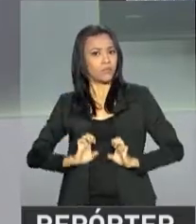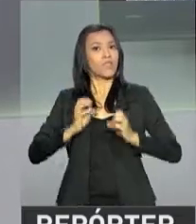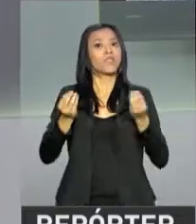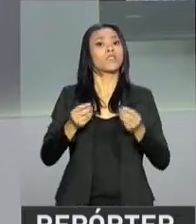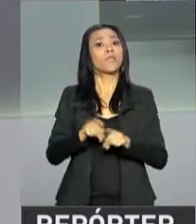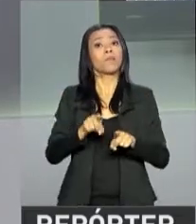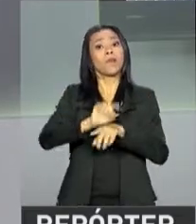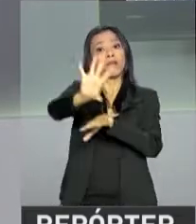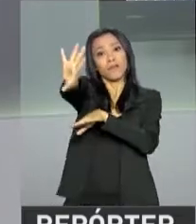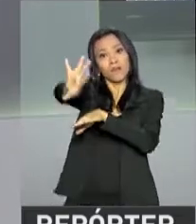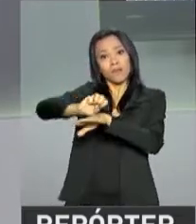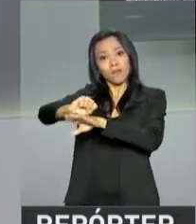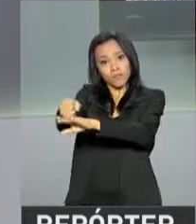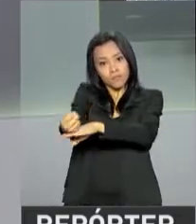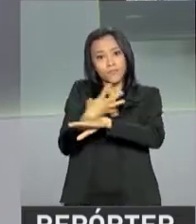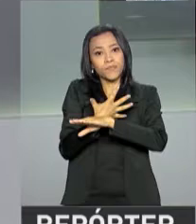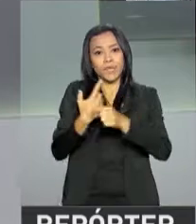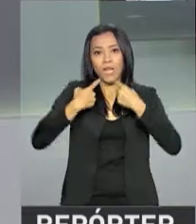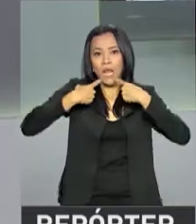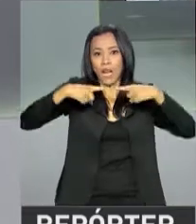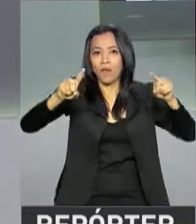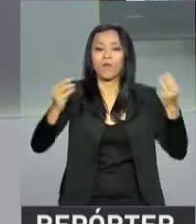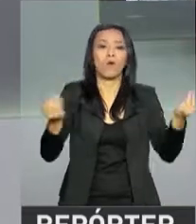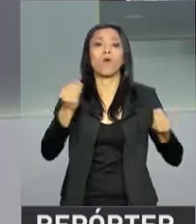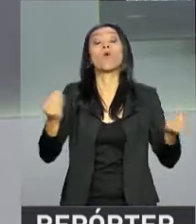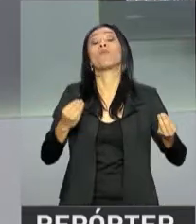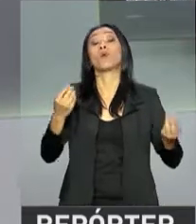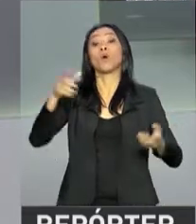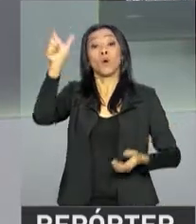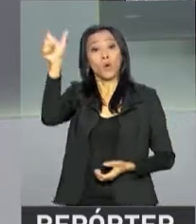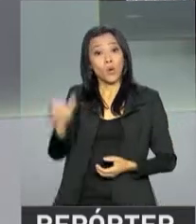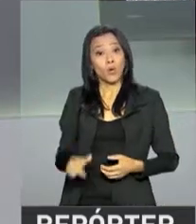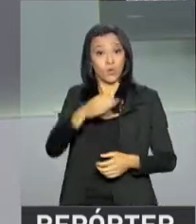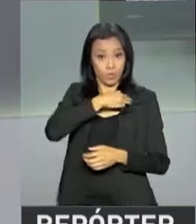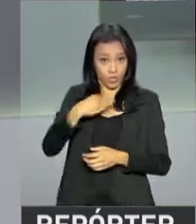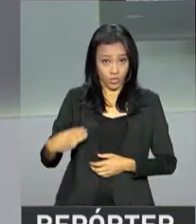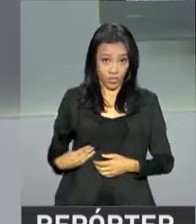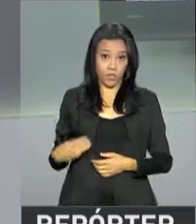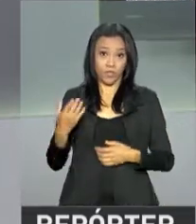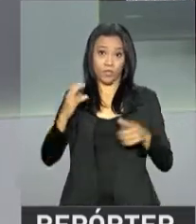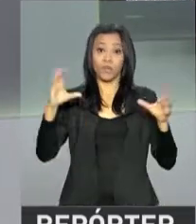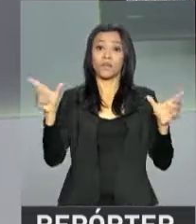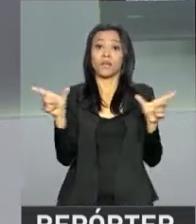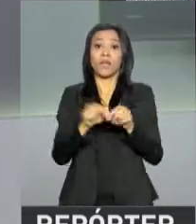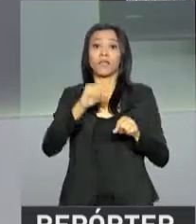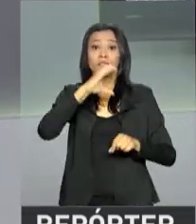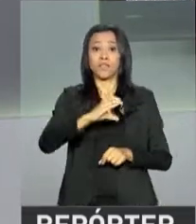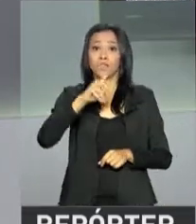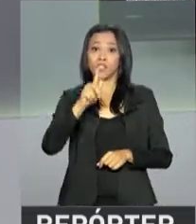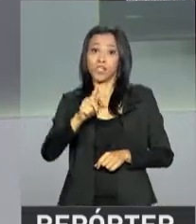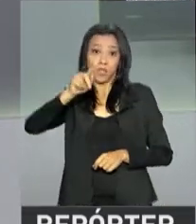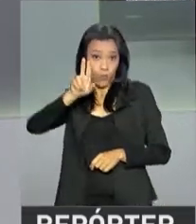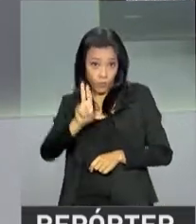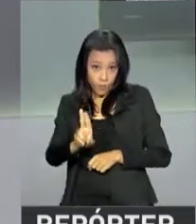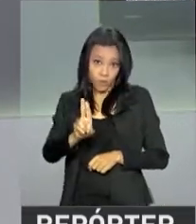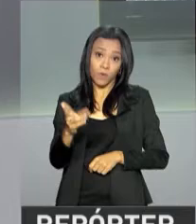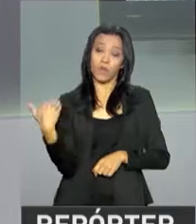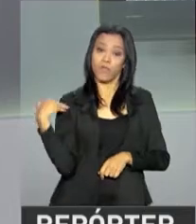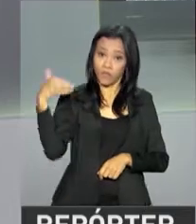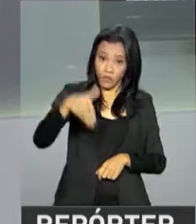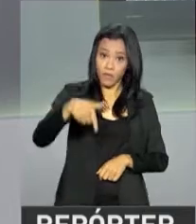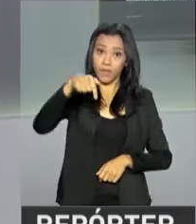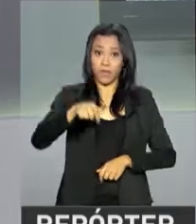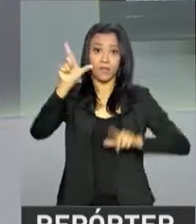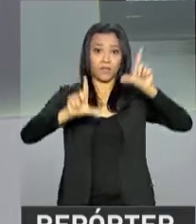o ministro da transparência e controladoria geral da união wagner rosário participou aqui na nbr do programa por dentro